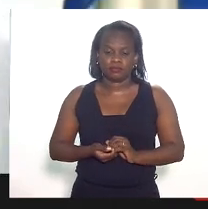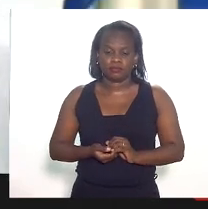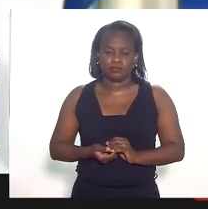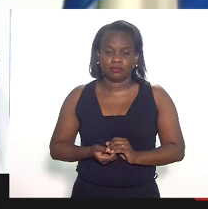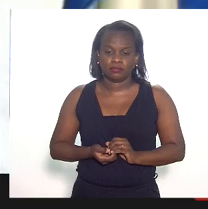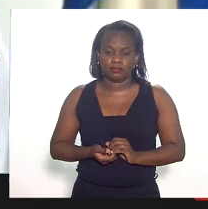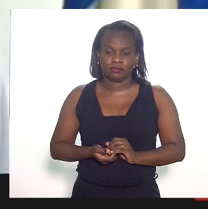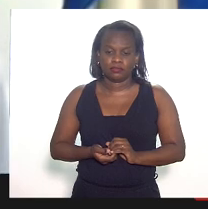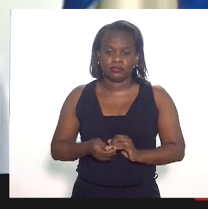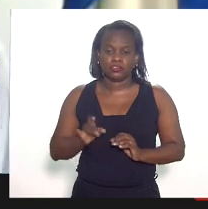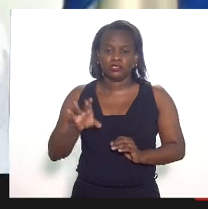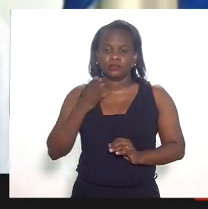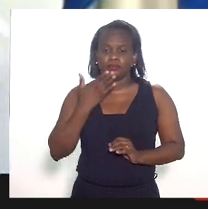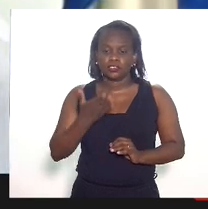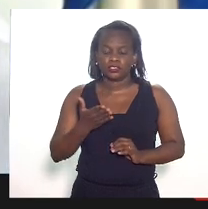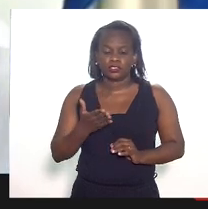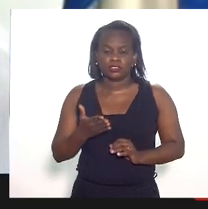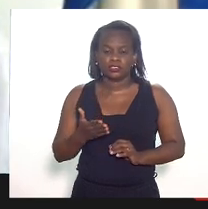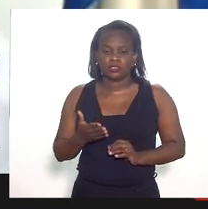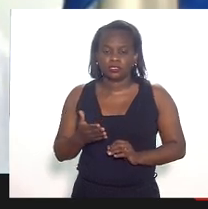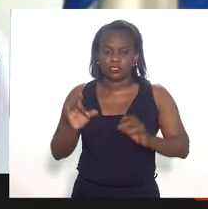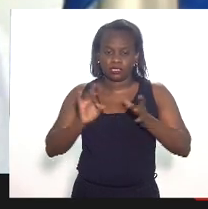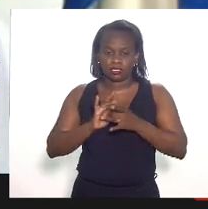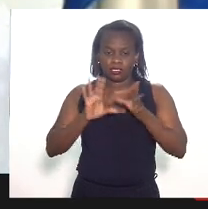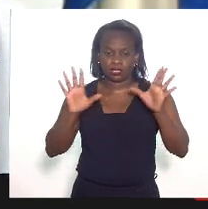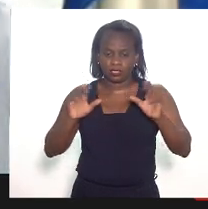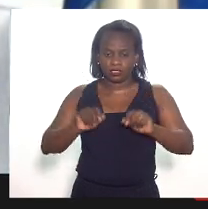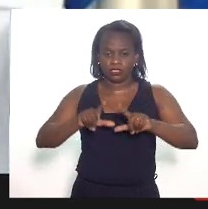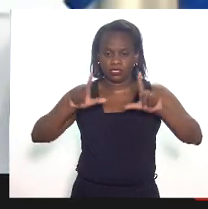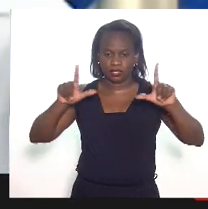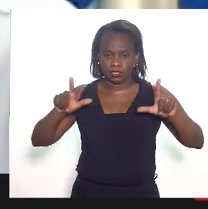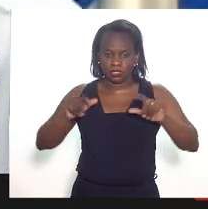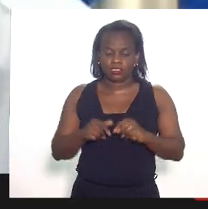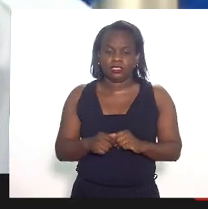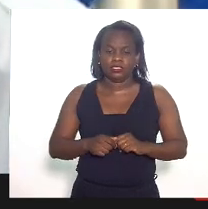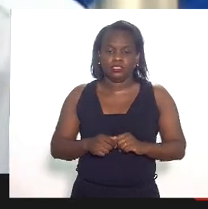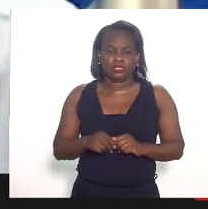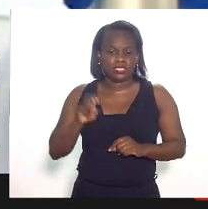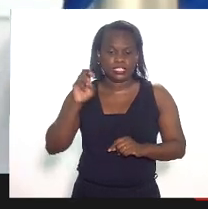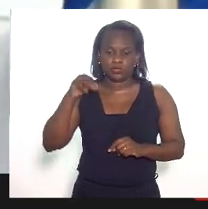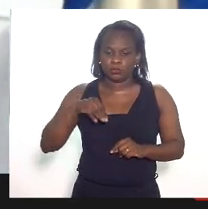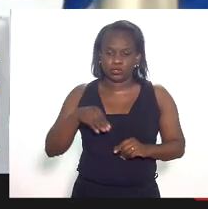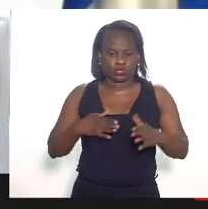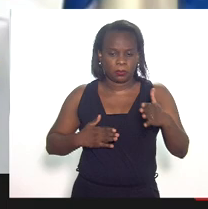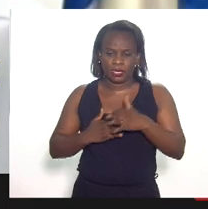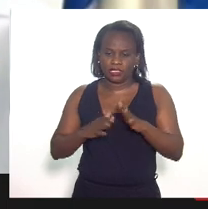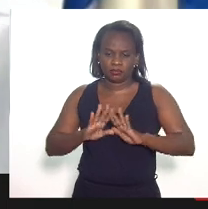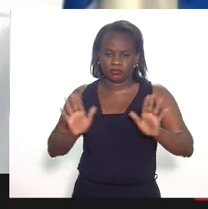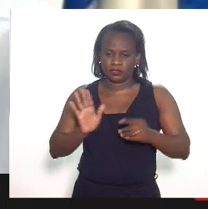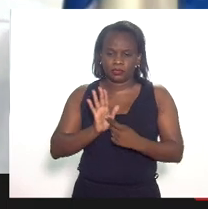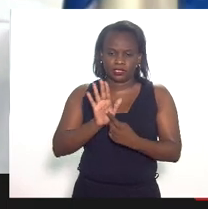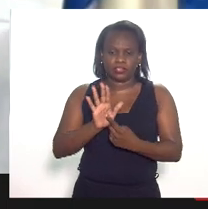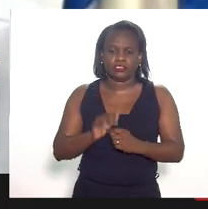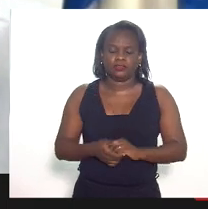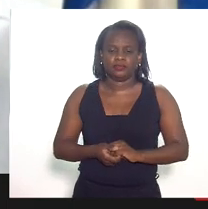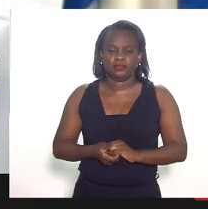Vou só pedir para liberar aí meu compartilhamento. Não vai durar mais do que 5 minutos a minha apresentação.